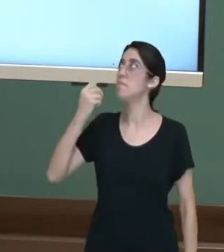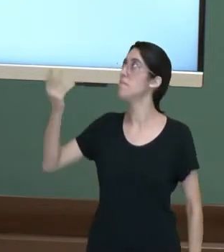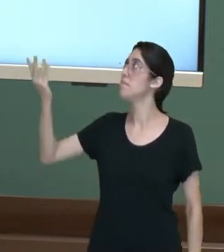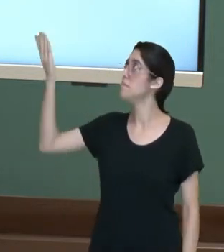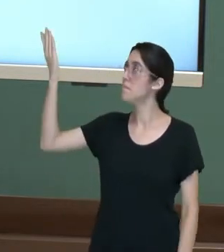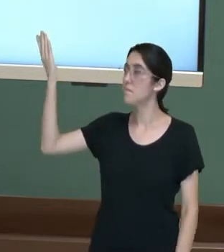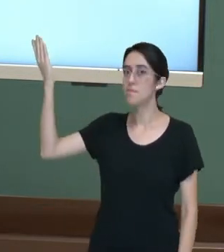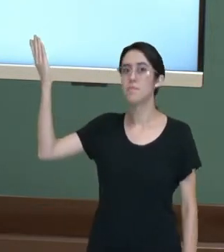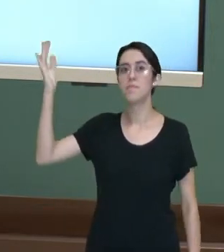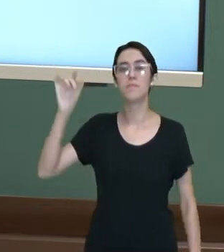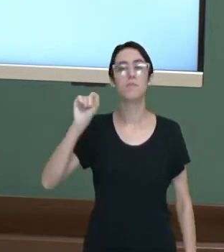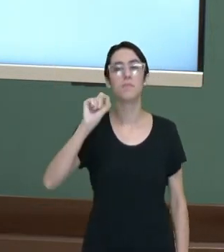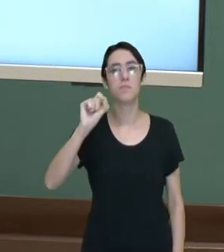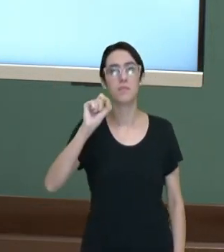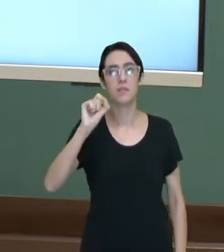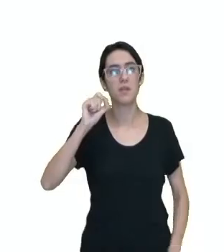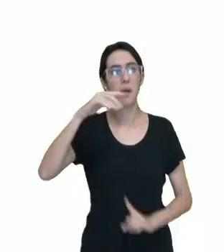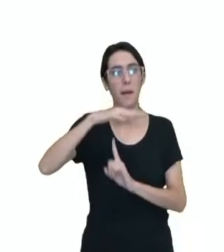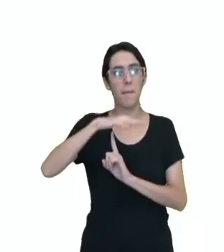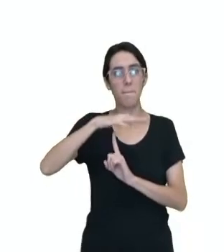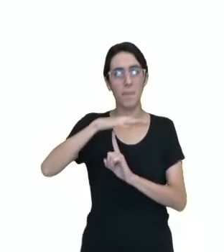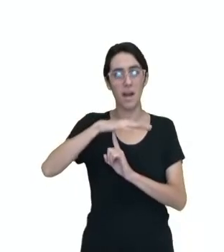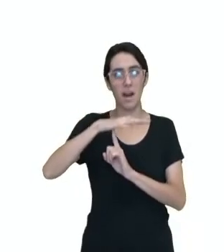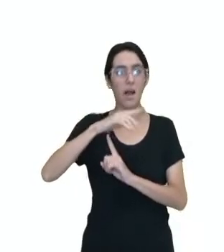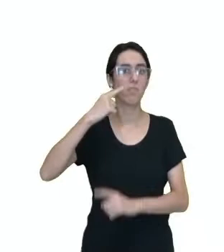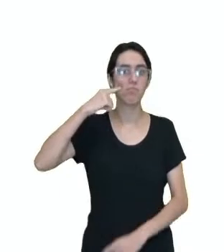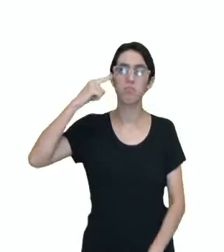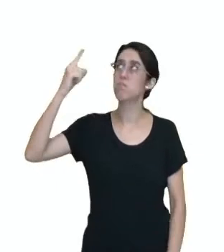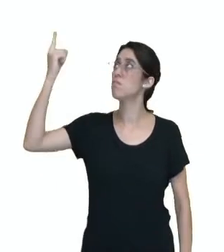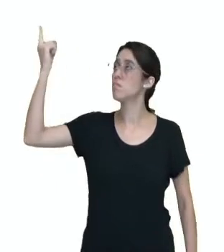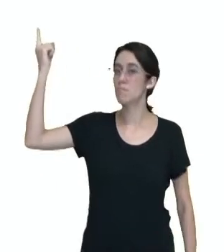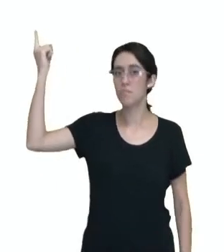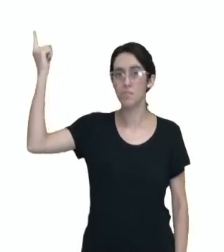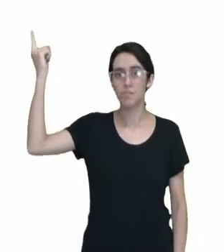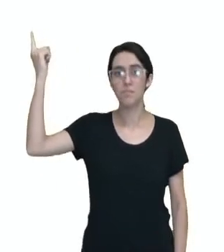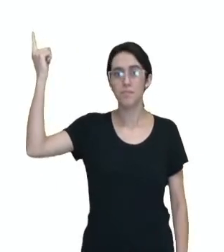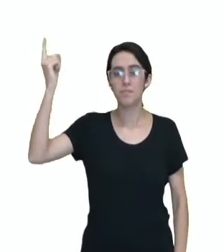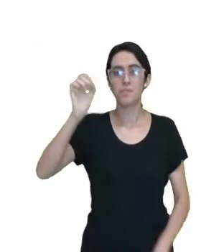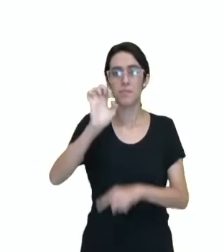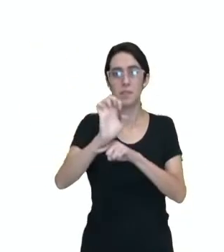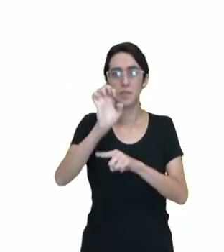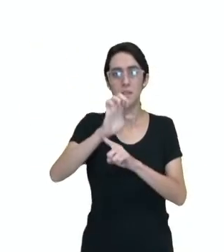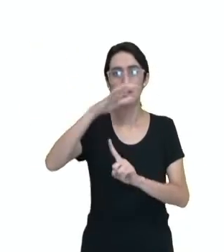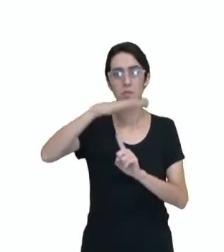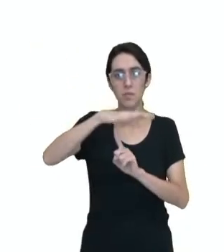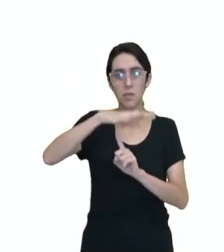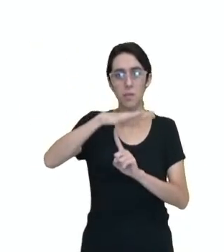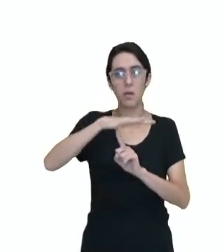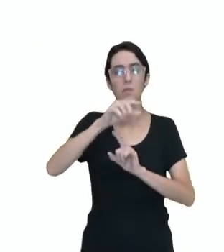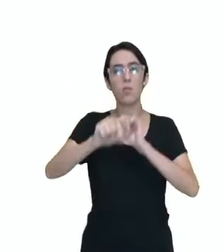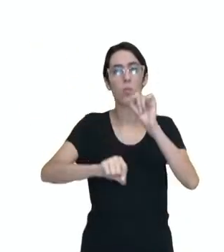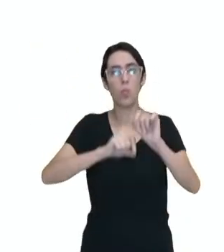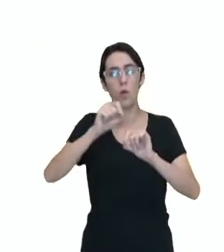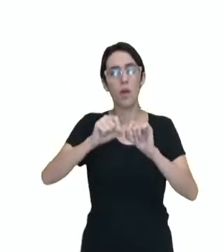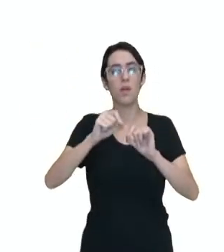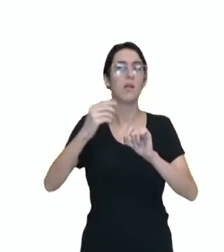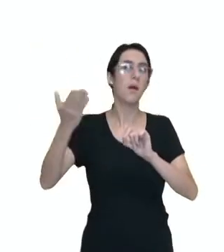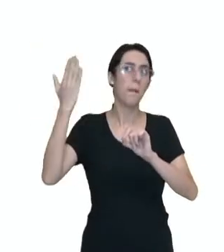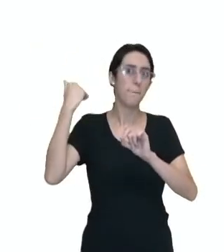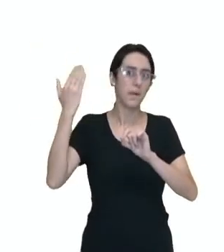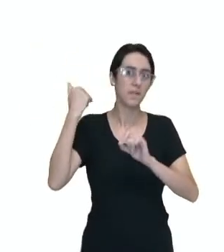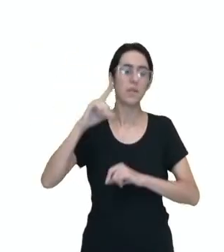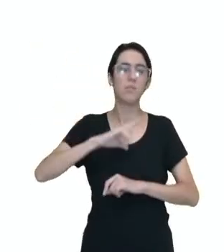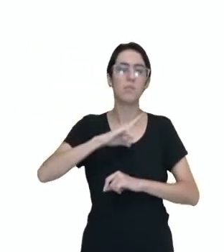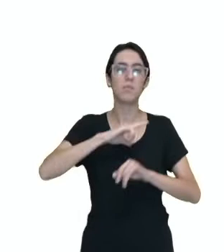nosso estado, o estado do Paraná, aqui o mapa da província do Paraná, até a proclamação da República, no ano